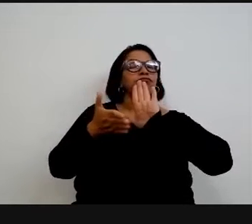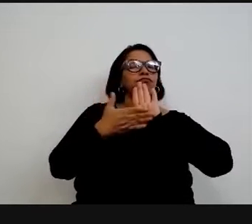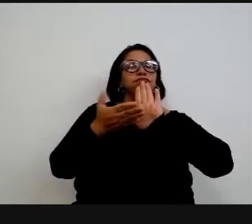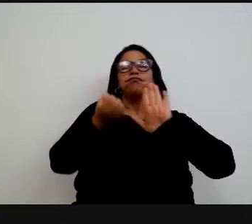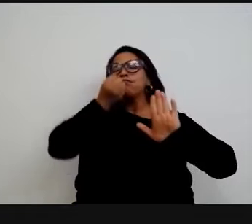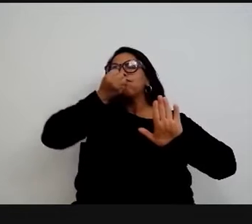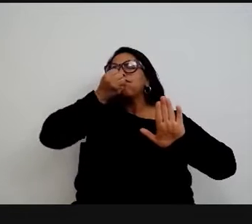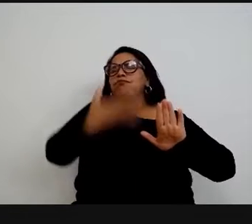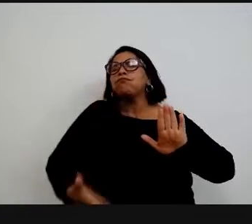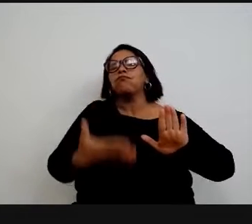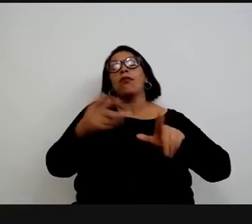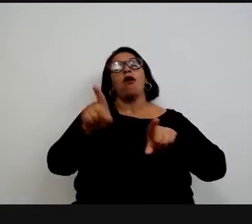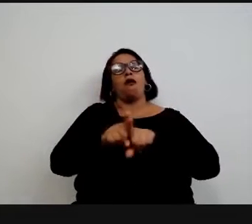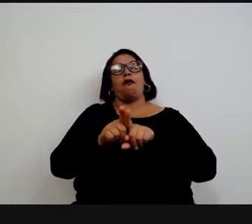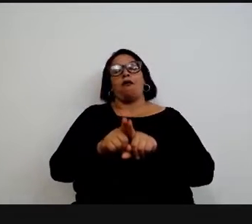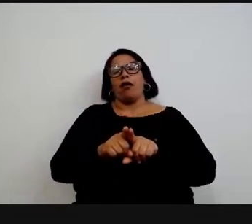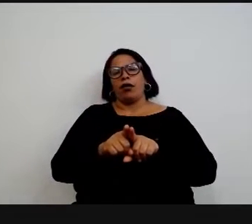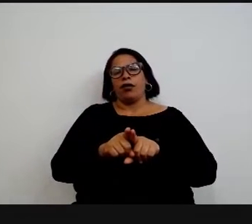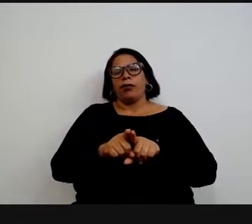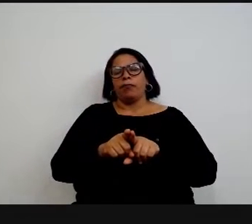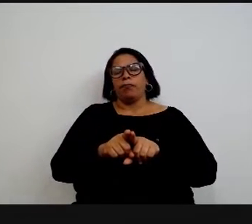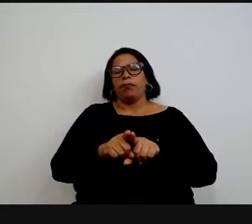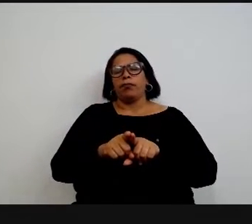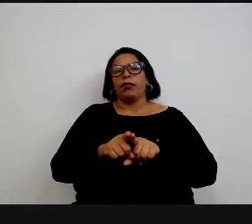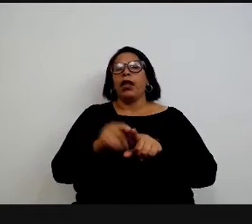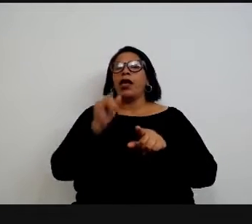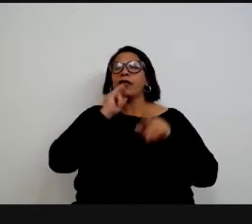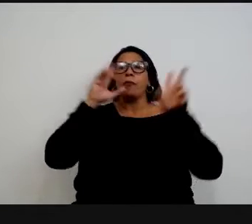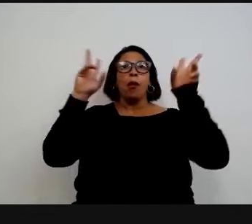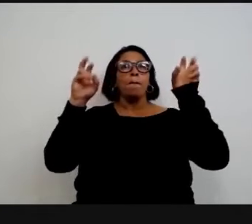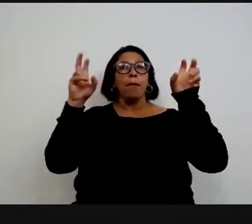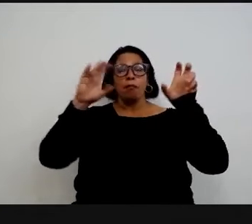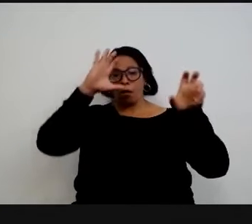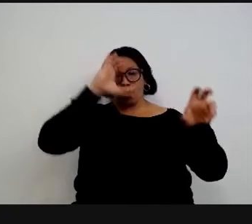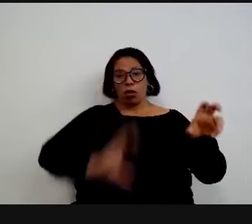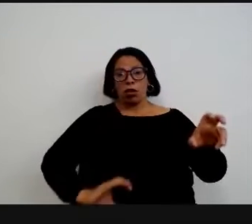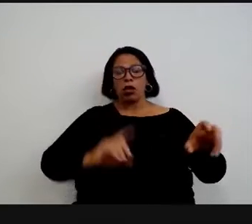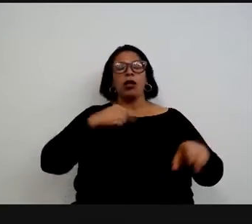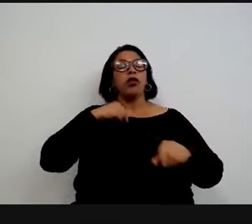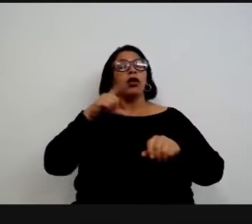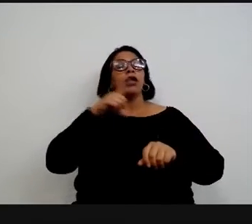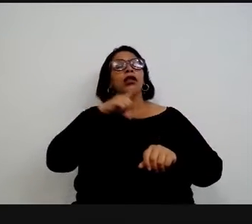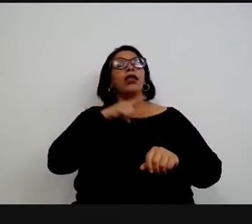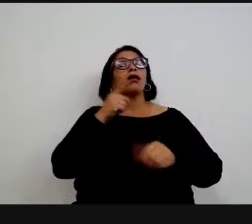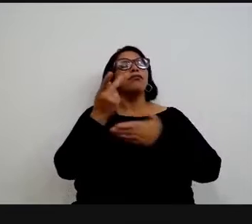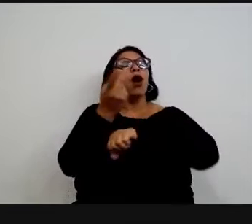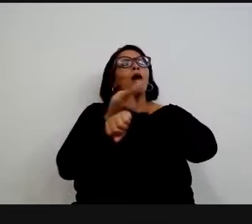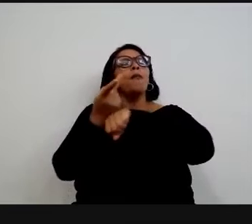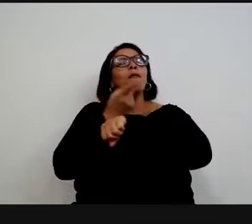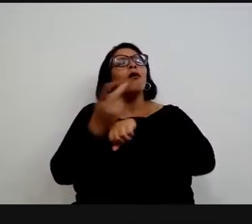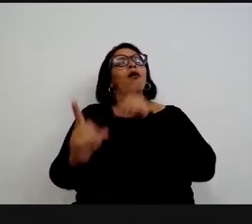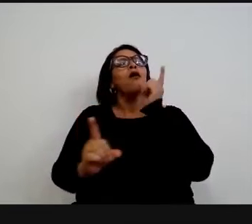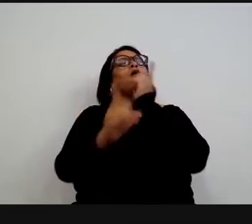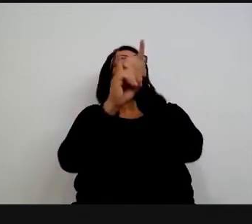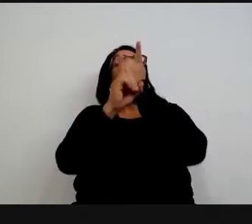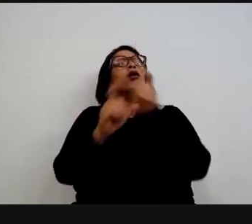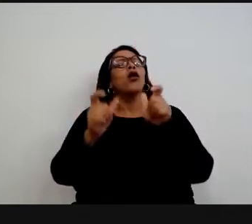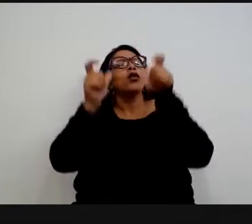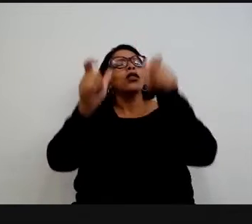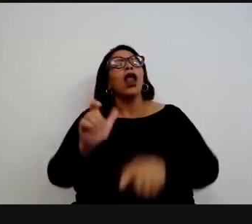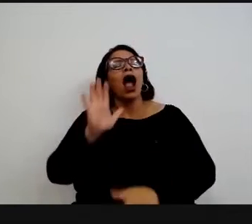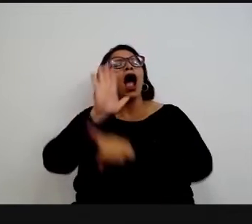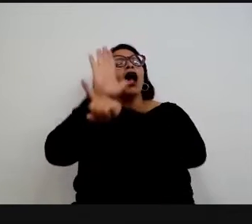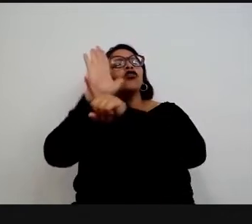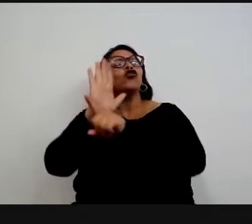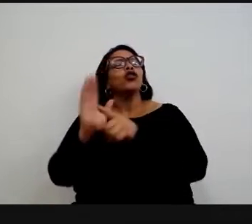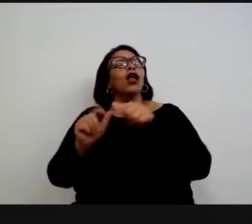iniciativas que estão voltadas, vamos dizer assim, naquela aba da educação para a cidadania, em que a gente procura ajudar o órgão legislativo